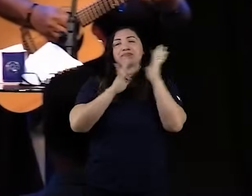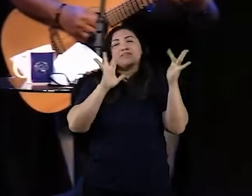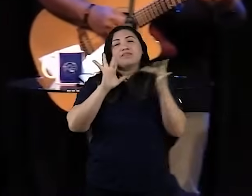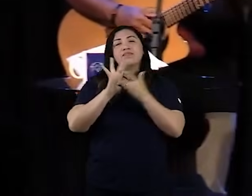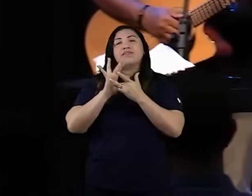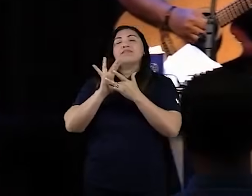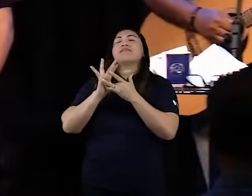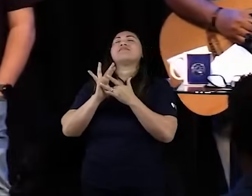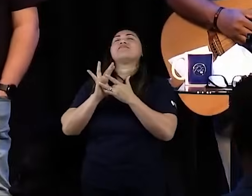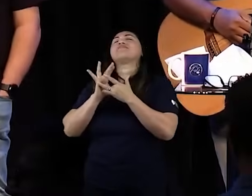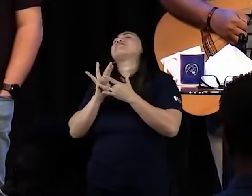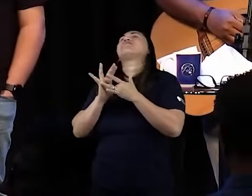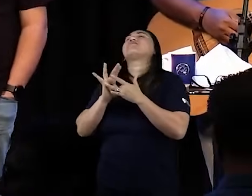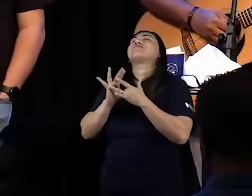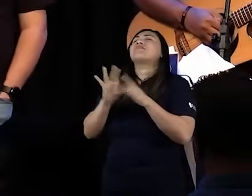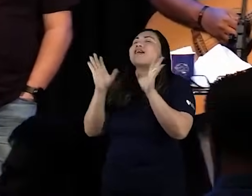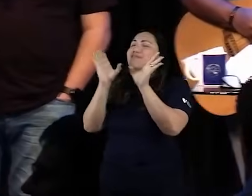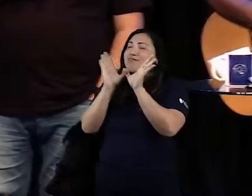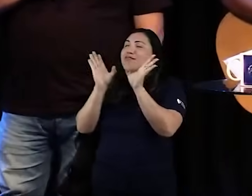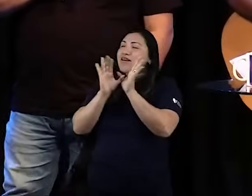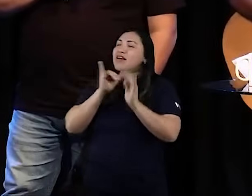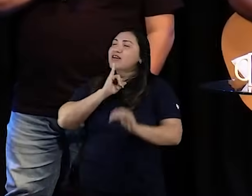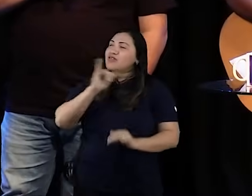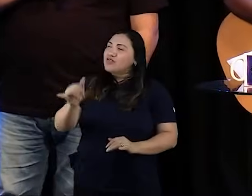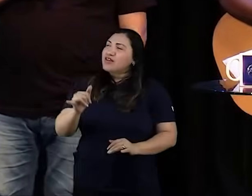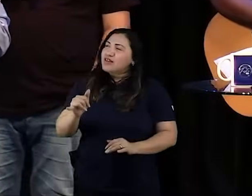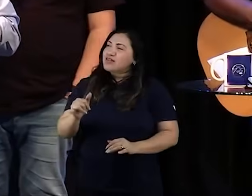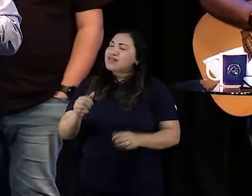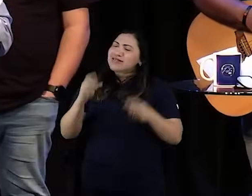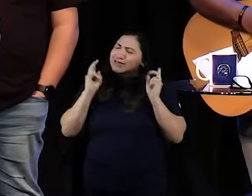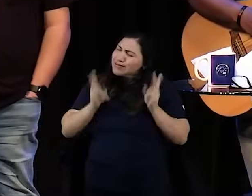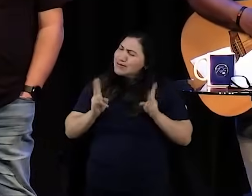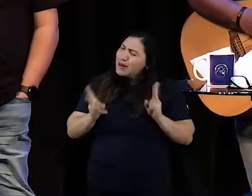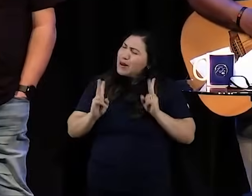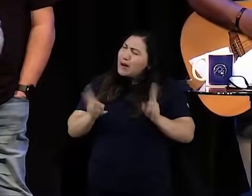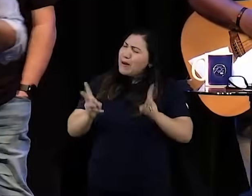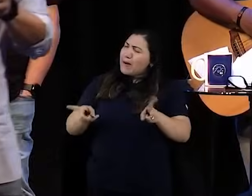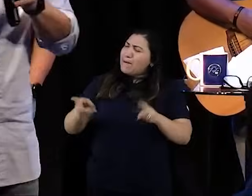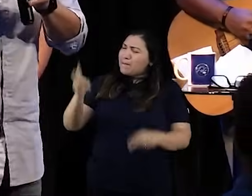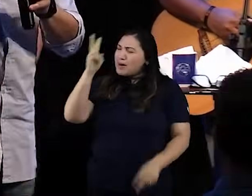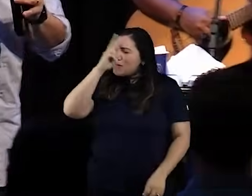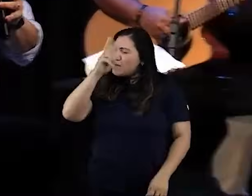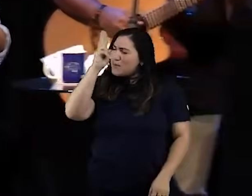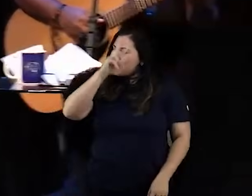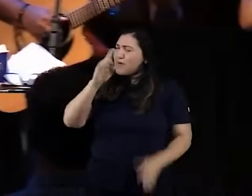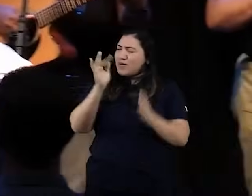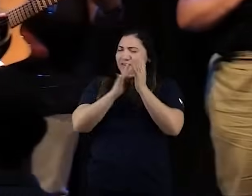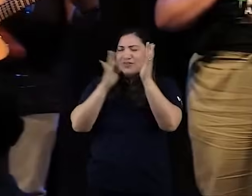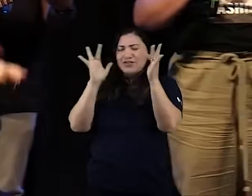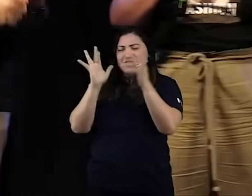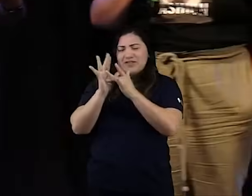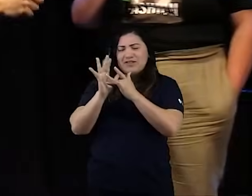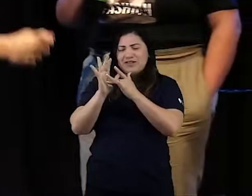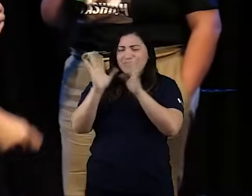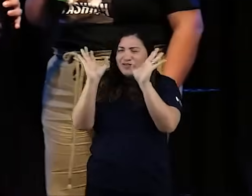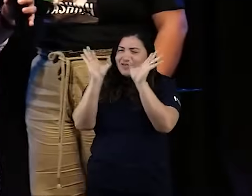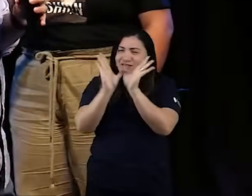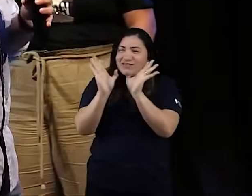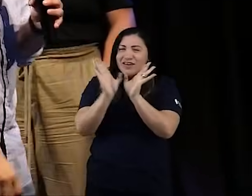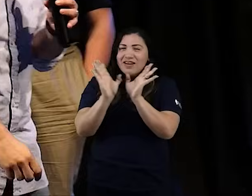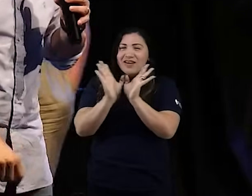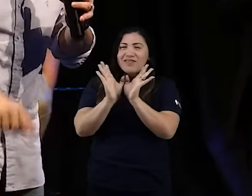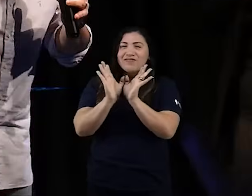a ceia diz vocês vão fazer isso todas as vezes que vos reunides em memória de mim até que eu venha quando você celebra